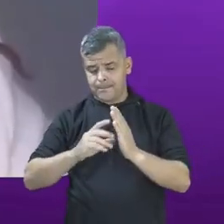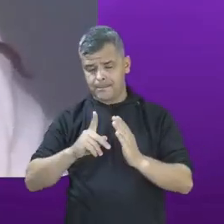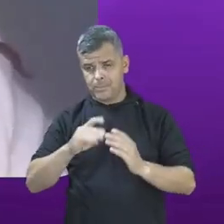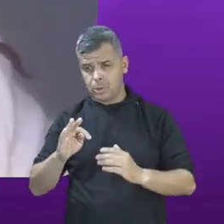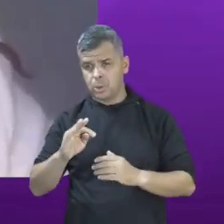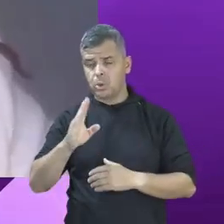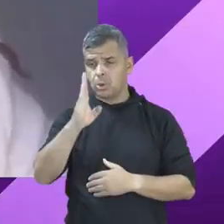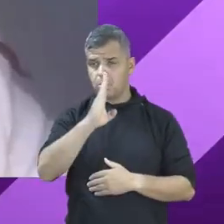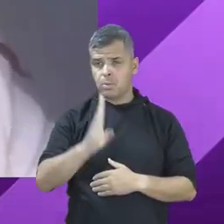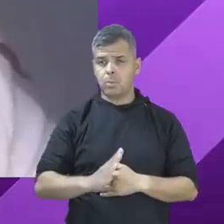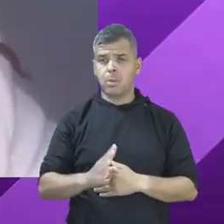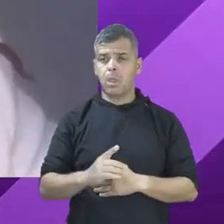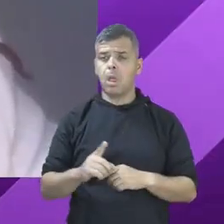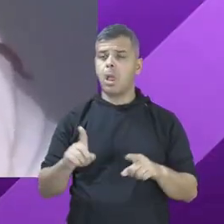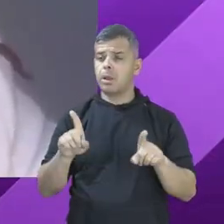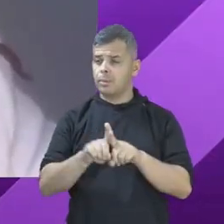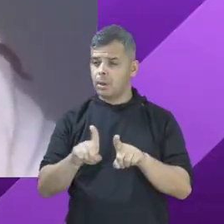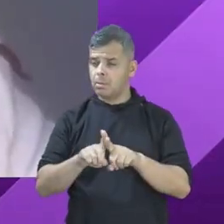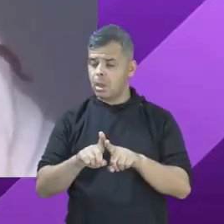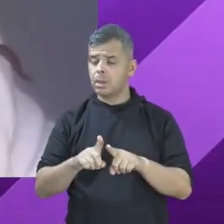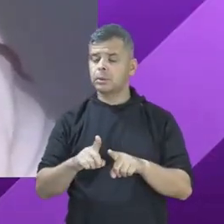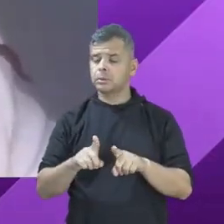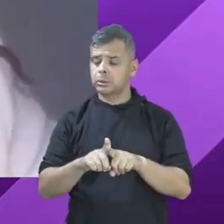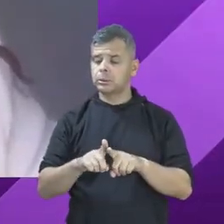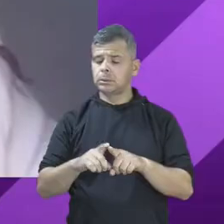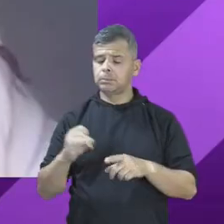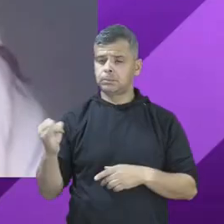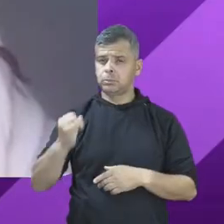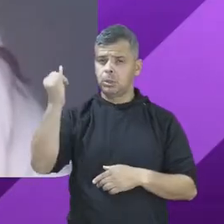Brasil, eu diria também o mais importante.